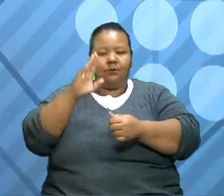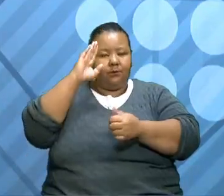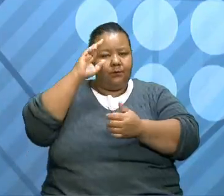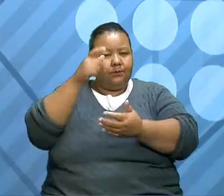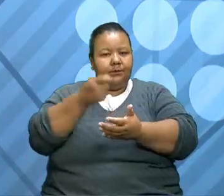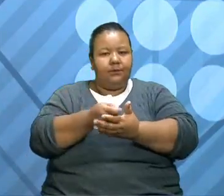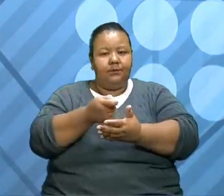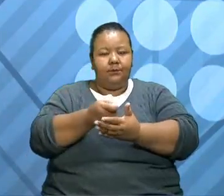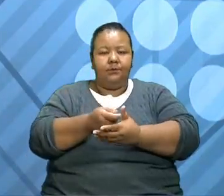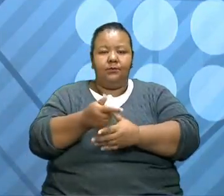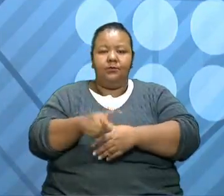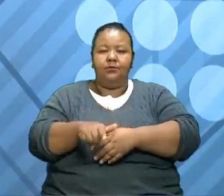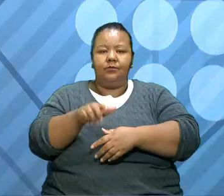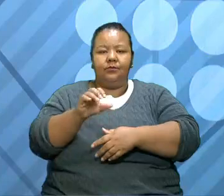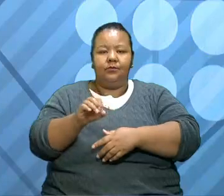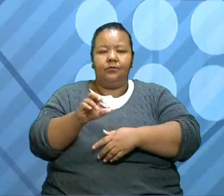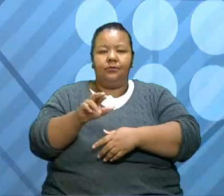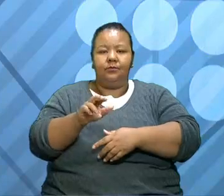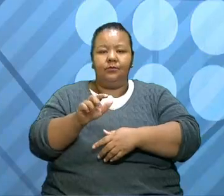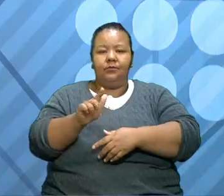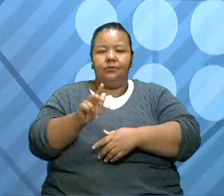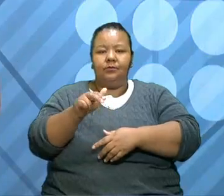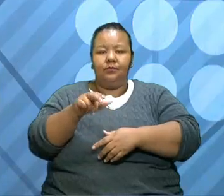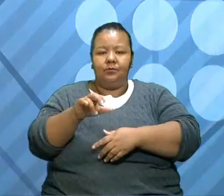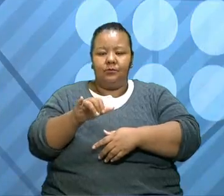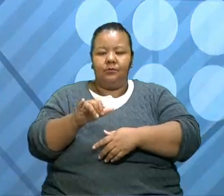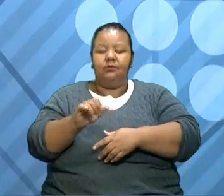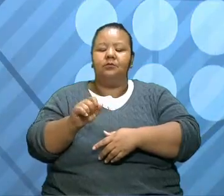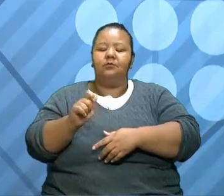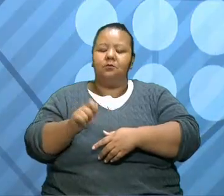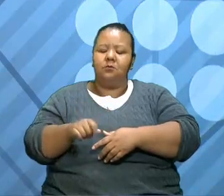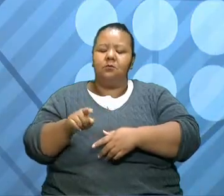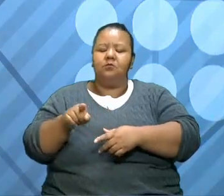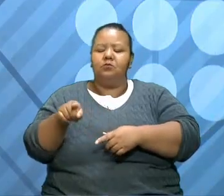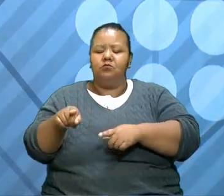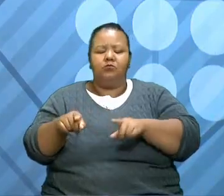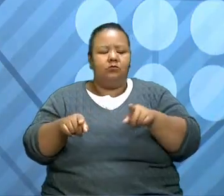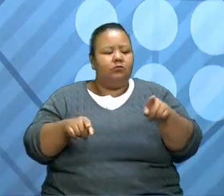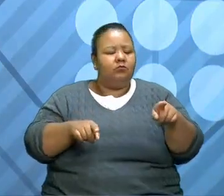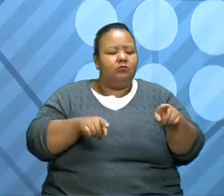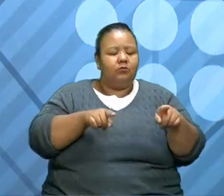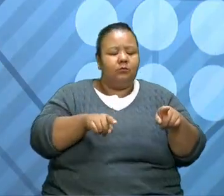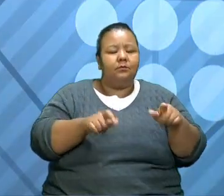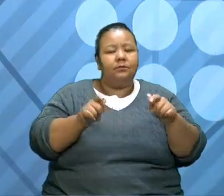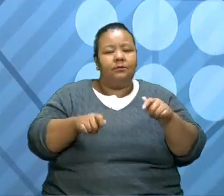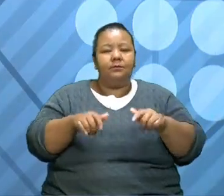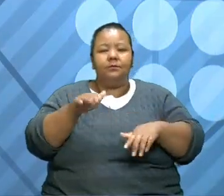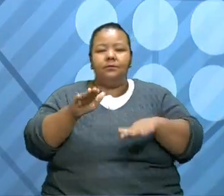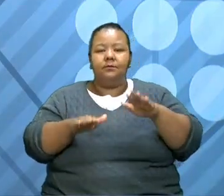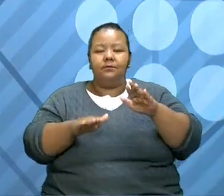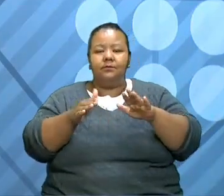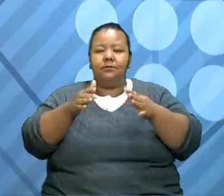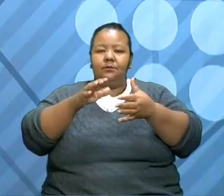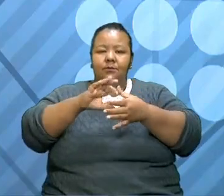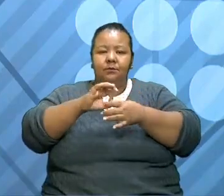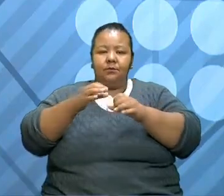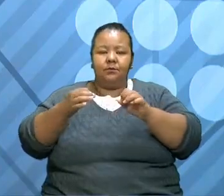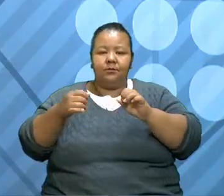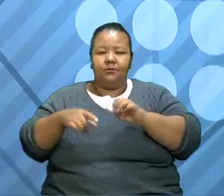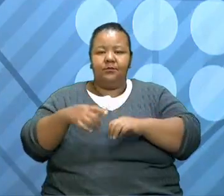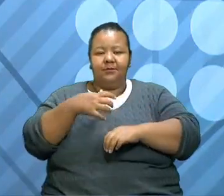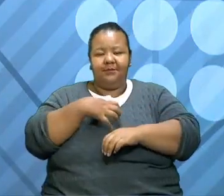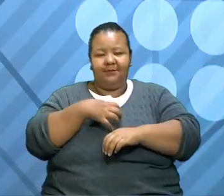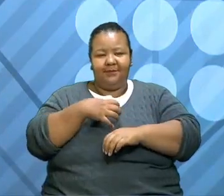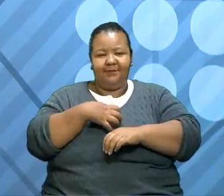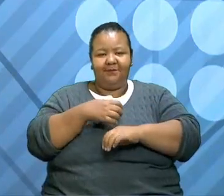decisão. Na orgânica, não. Às vezes pode ser o João, pode ser a Maria. Tudo vai depender conforme é o contexto, conforme é a